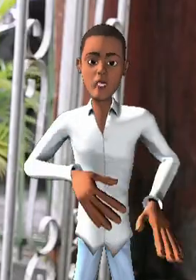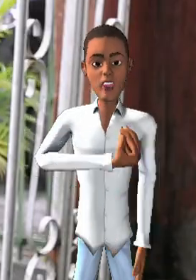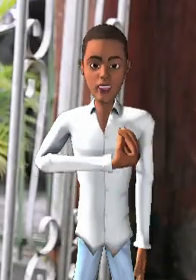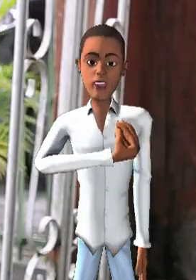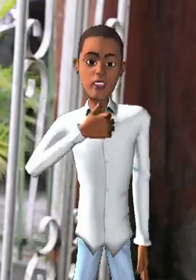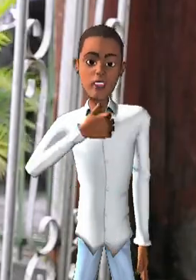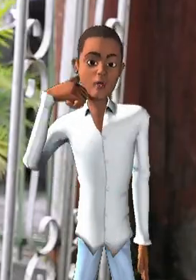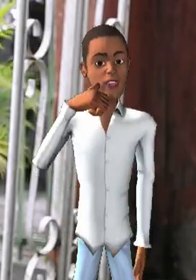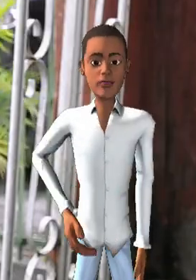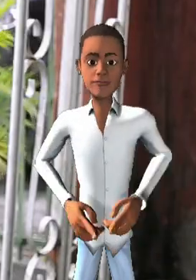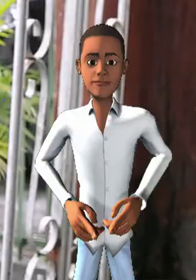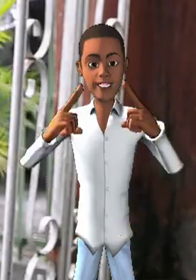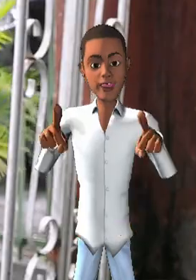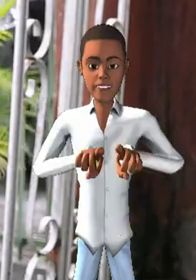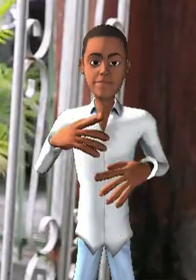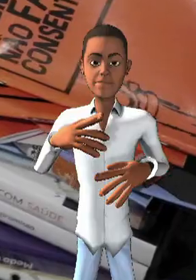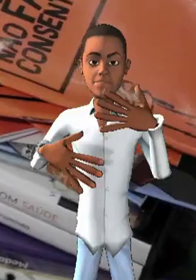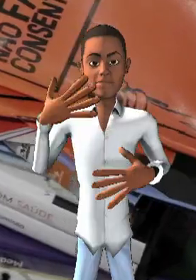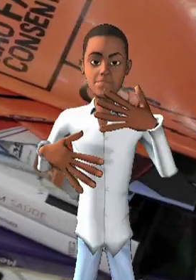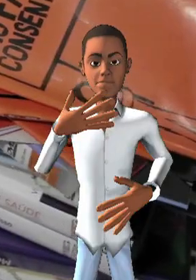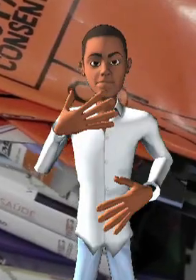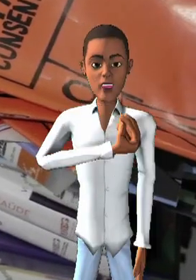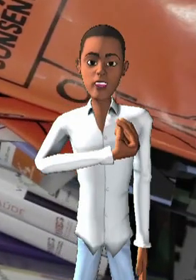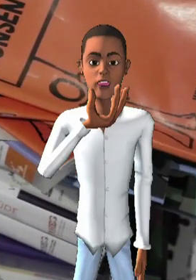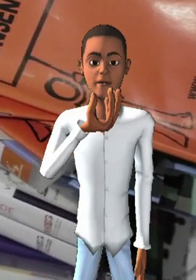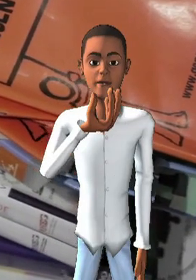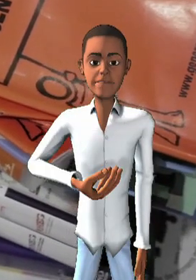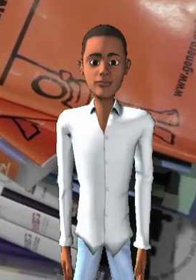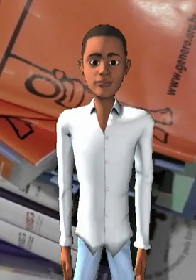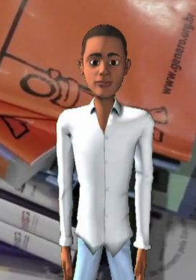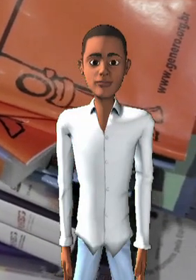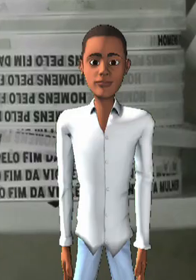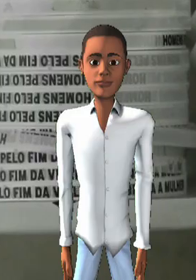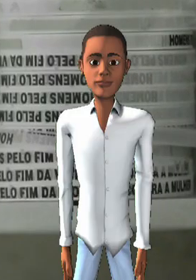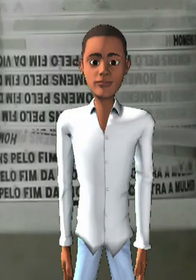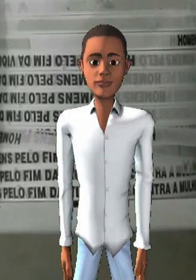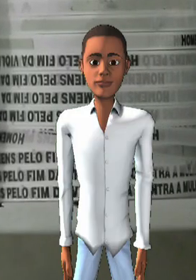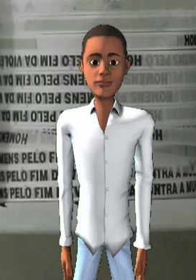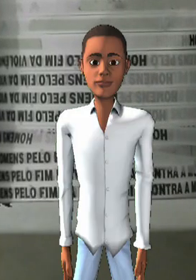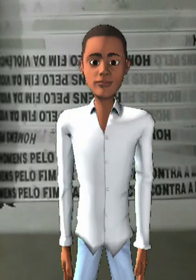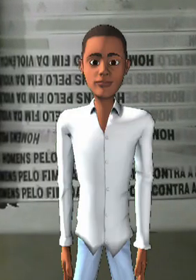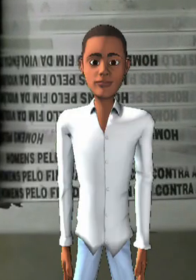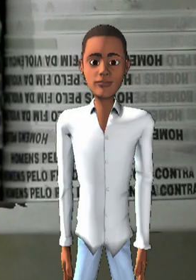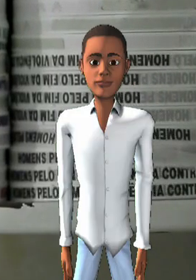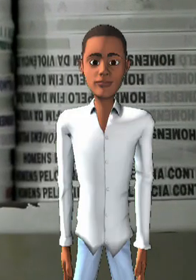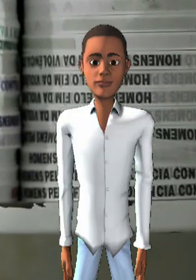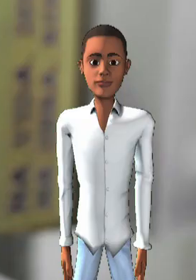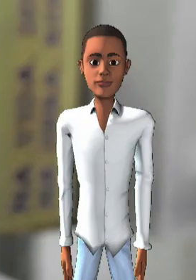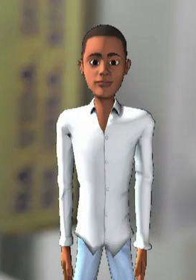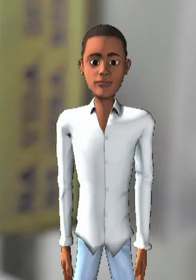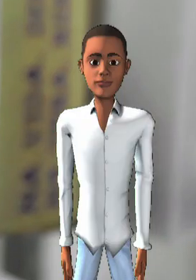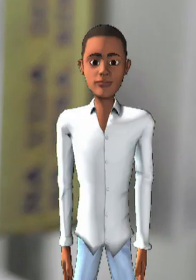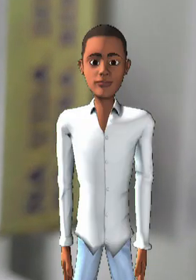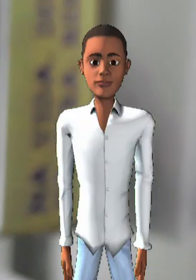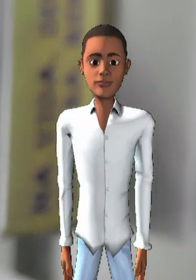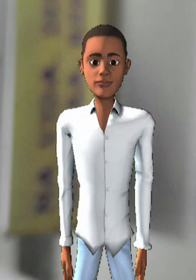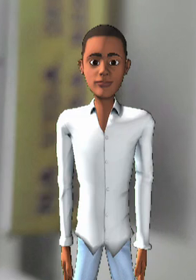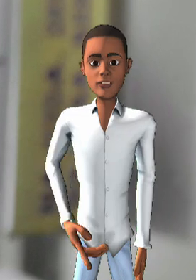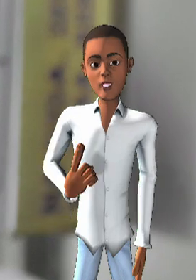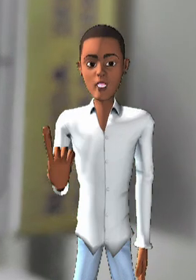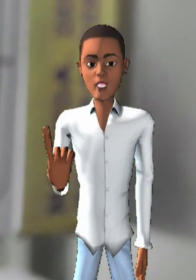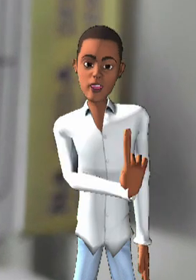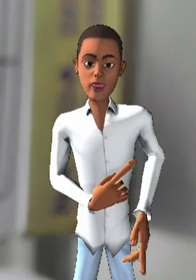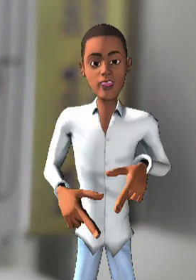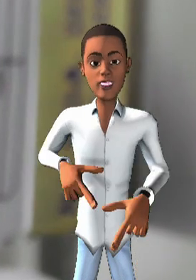prejuízo à vida das mulheres, mas que também causa prejuízo à vida dos homens. Panfletos, rolos de fitas, caixas organizadas. A